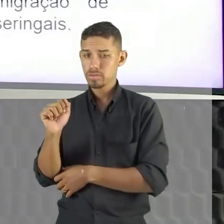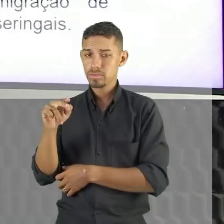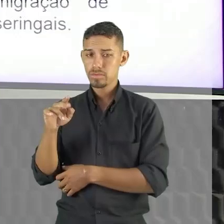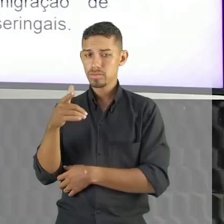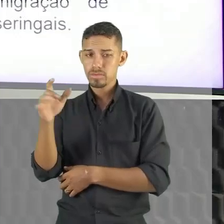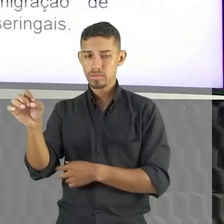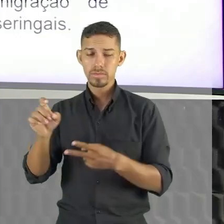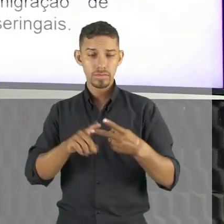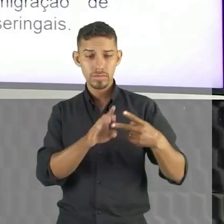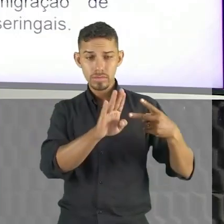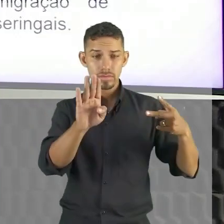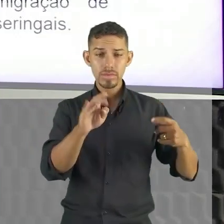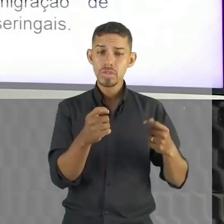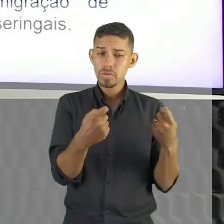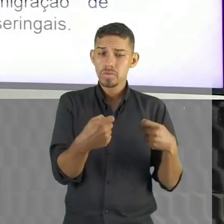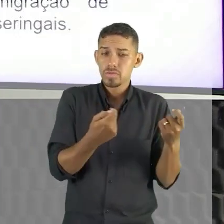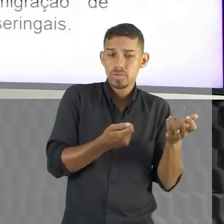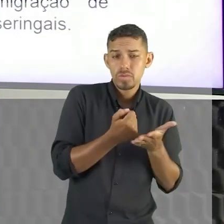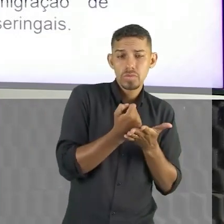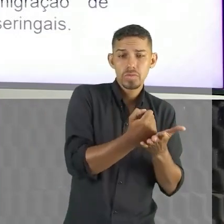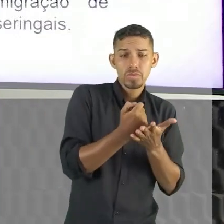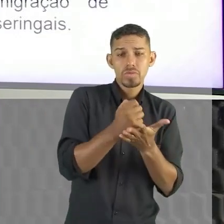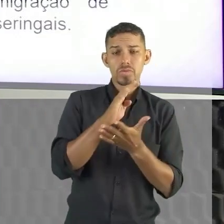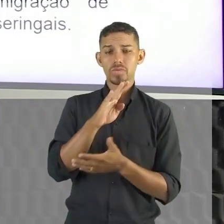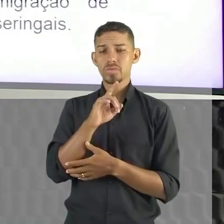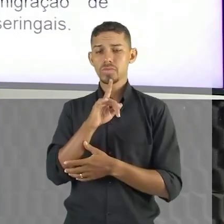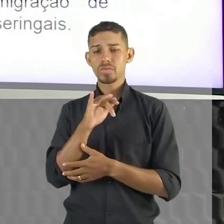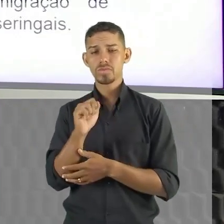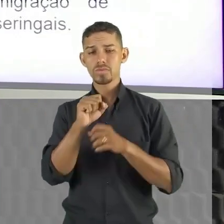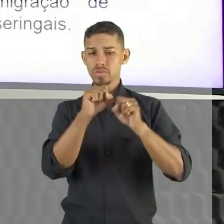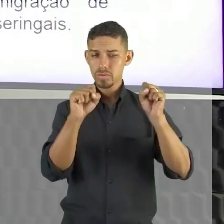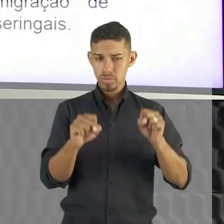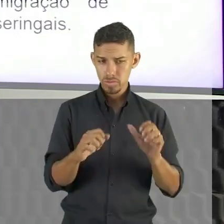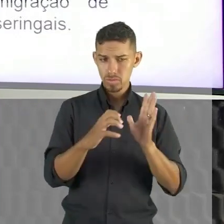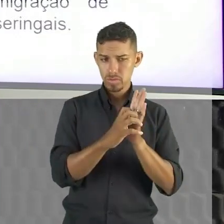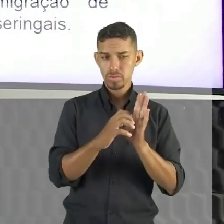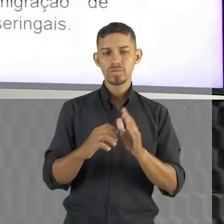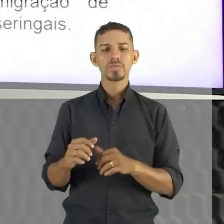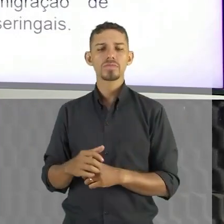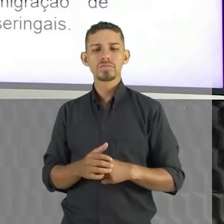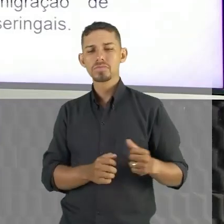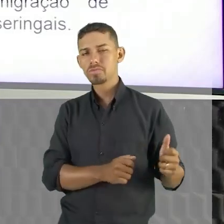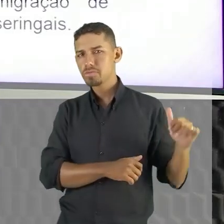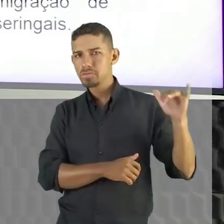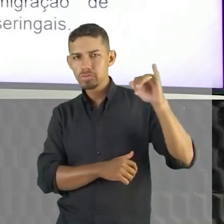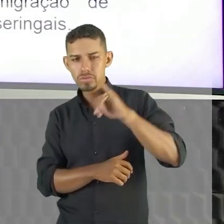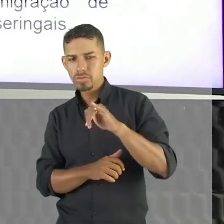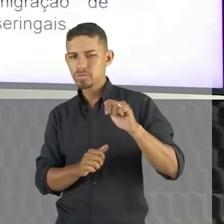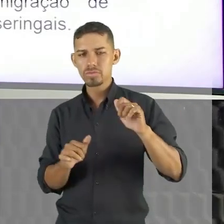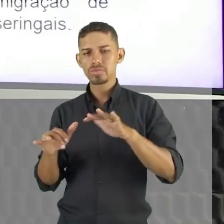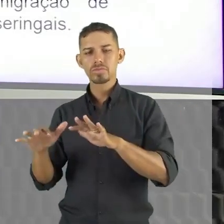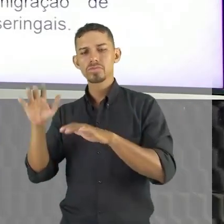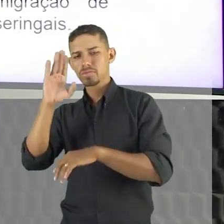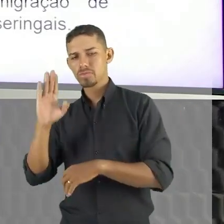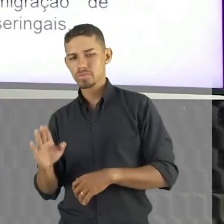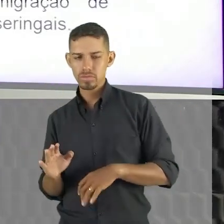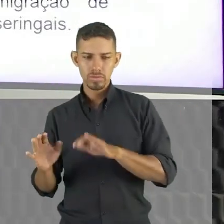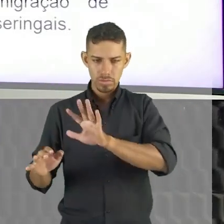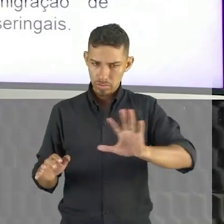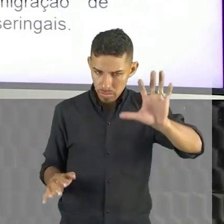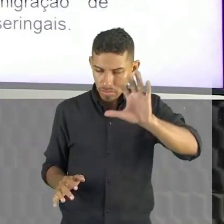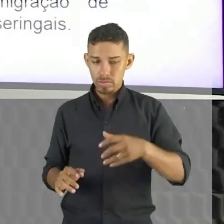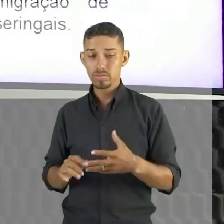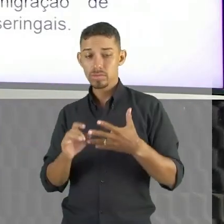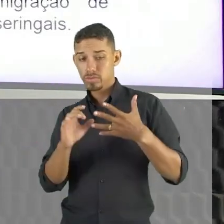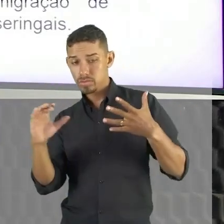né, do Sindicato Boliviano aos imigrantes brasileiros da região. Letra C, devido à crescente imigração de brasileiros